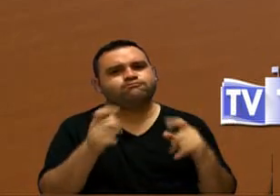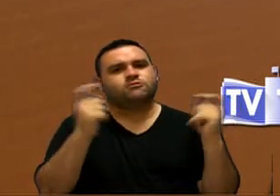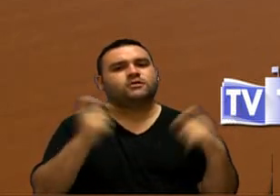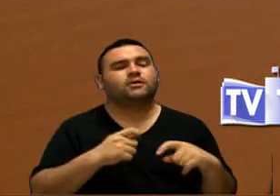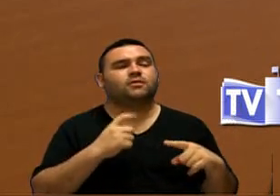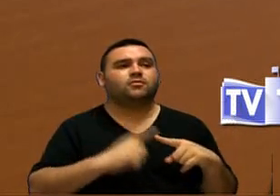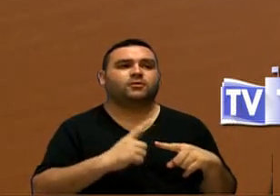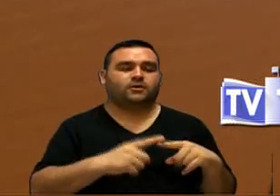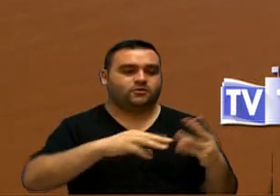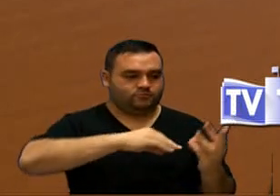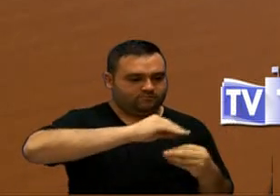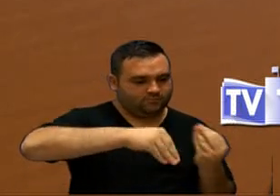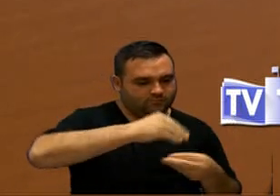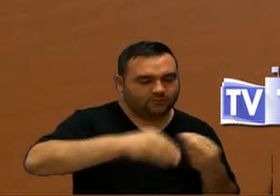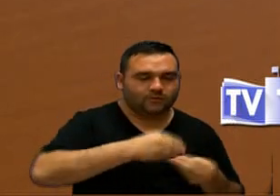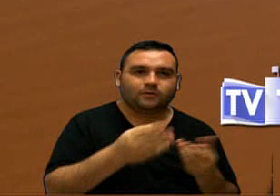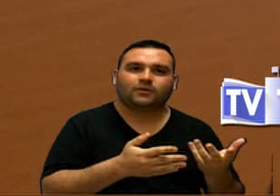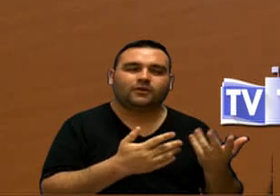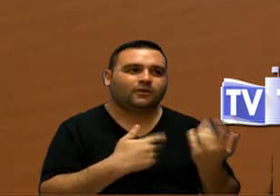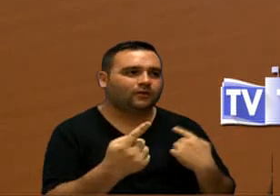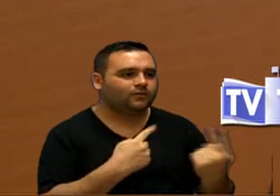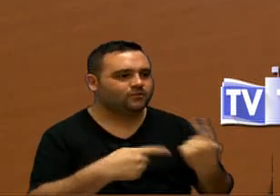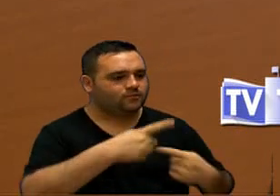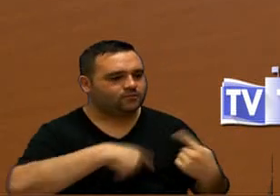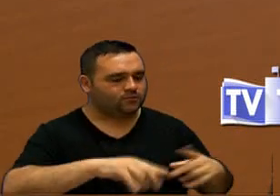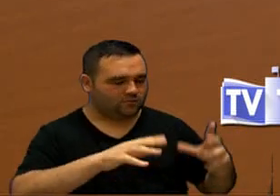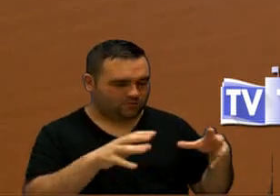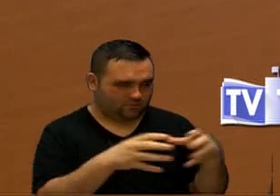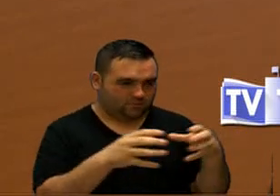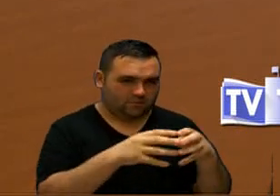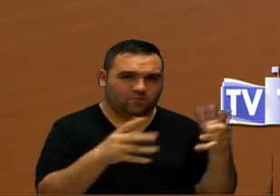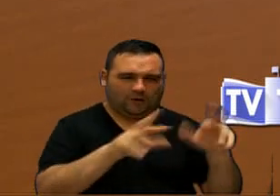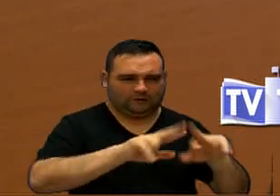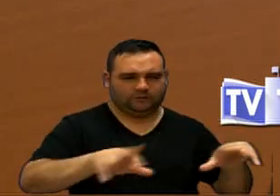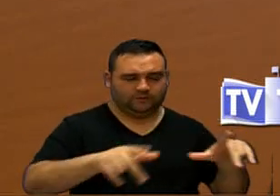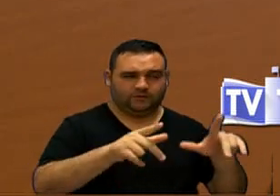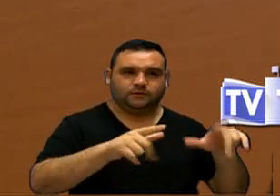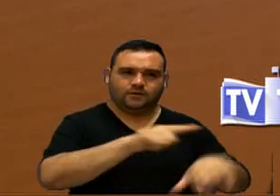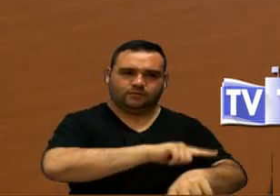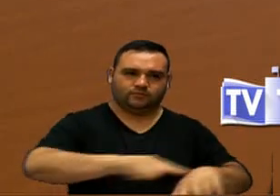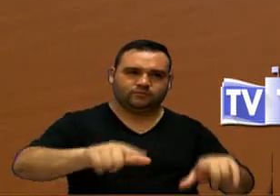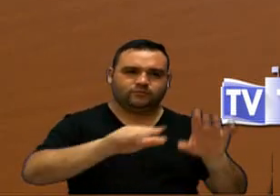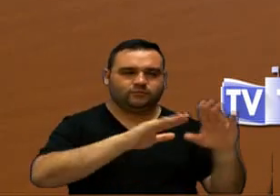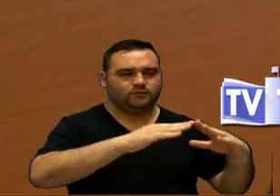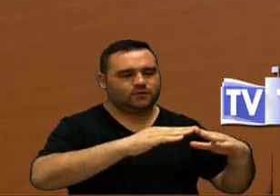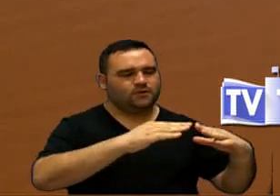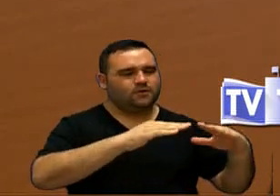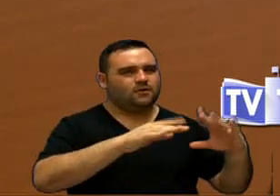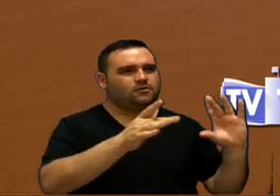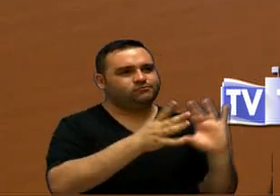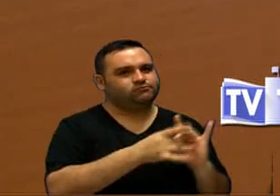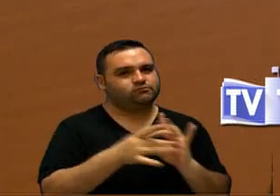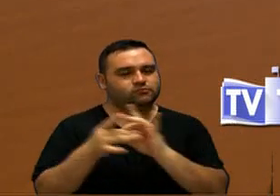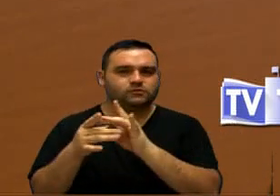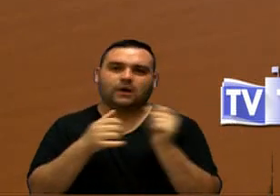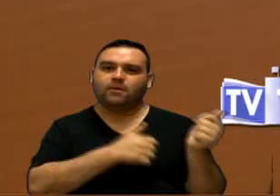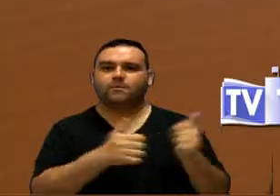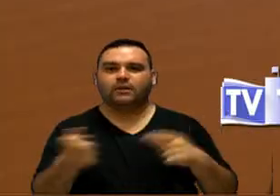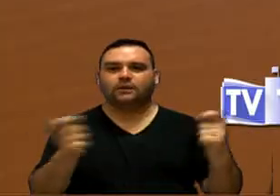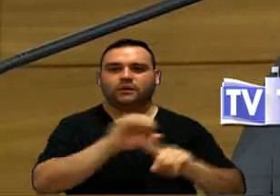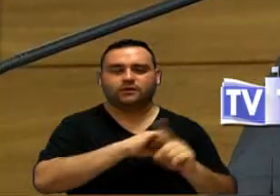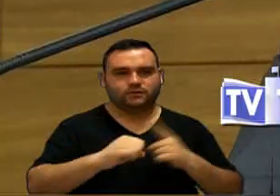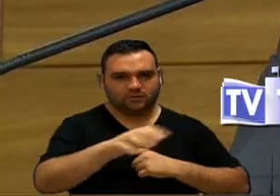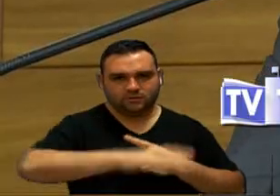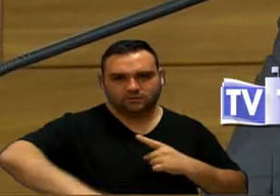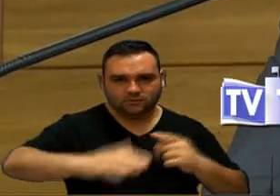que o envolvimento entre as instituições de uma maneira respeitosa, harmoniosa, gera frutos positivos para a